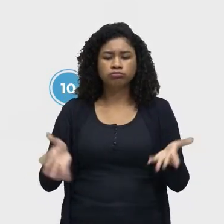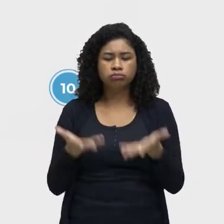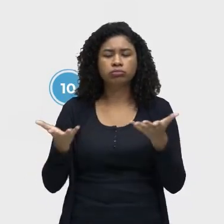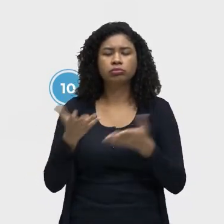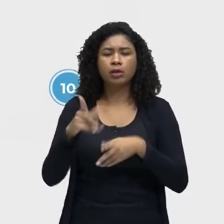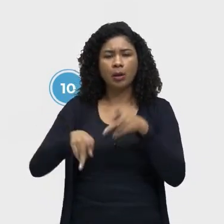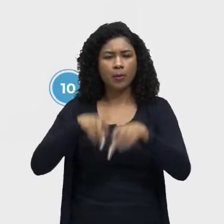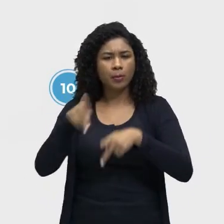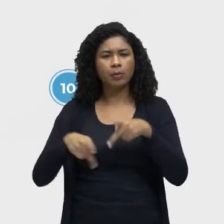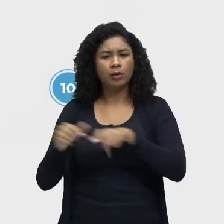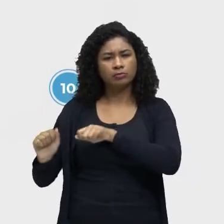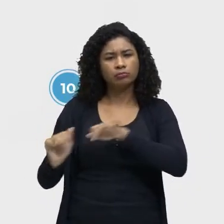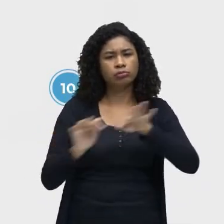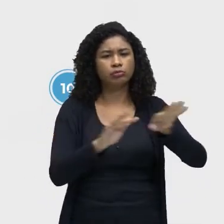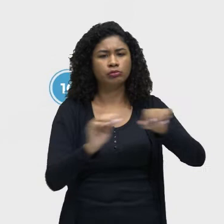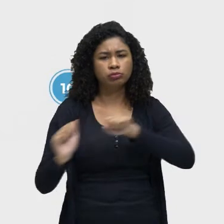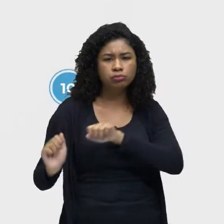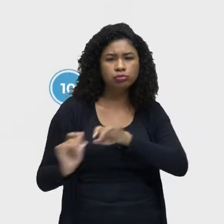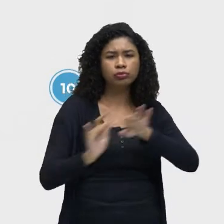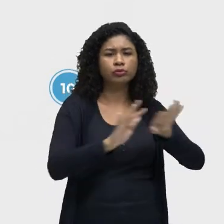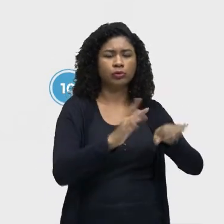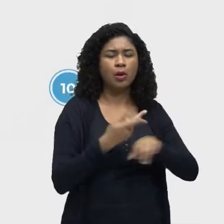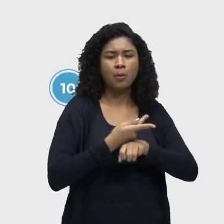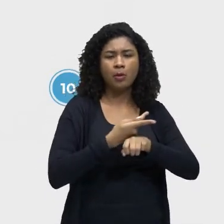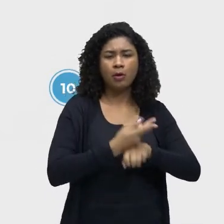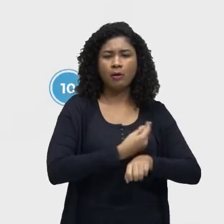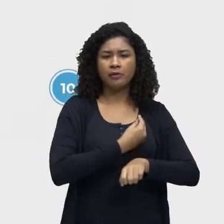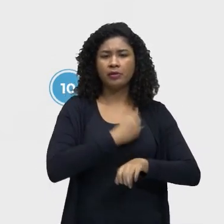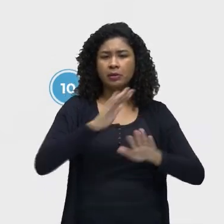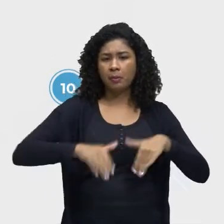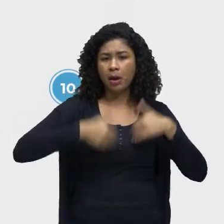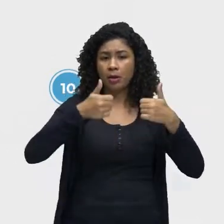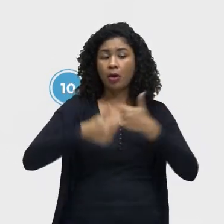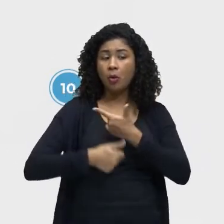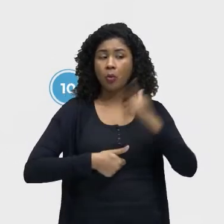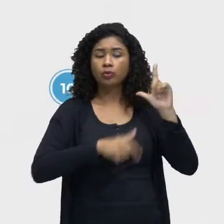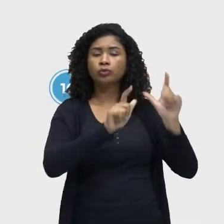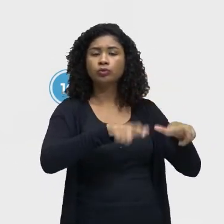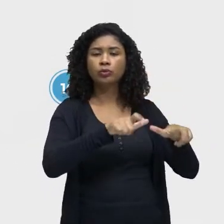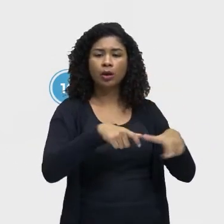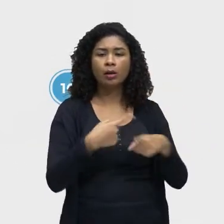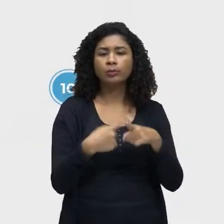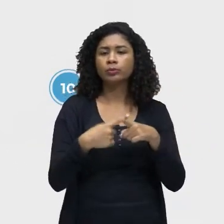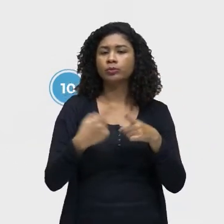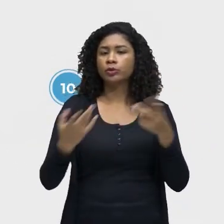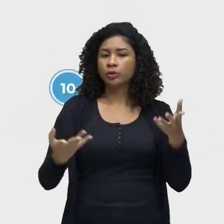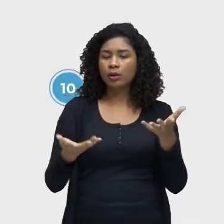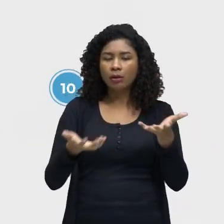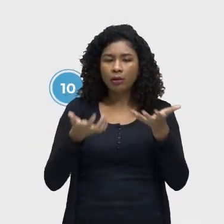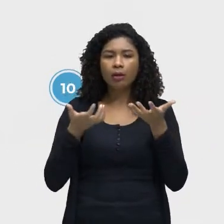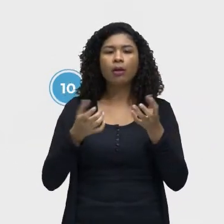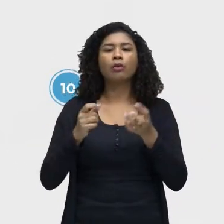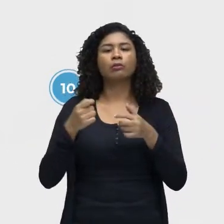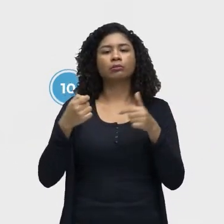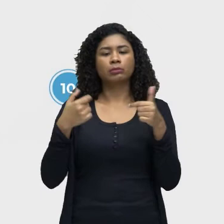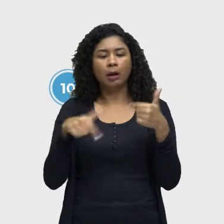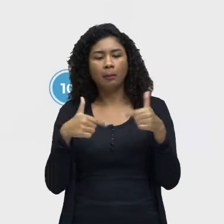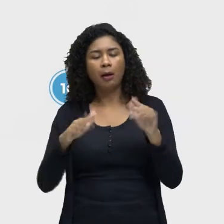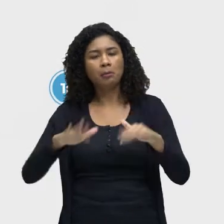lugar de origem e a buscar uma melhor condição de vida em outros? Justamente isso, uma procura por um